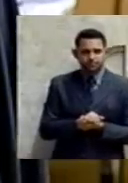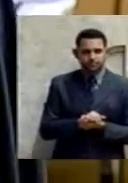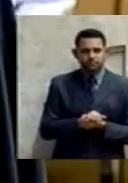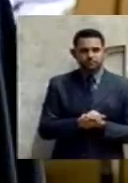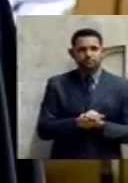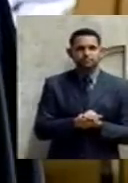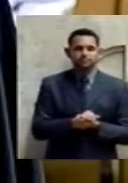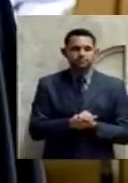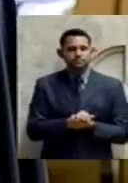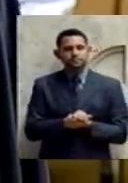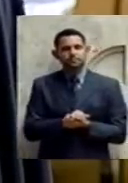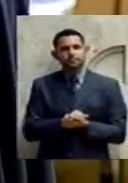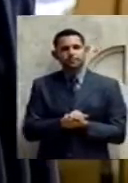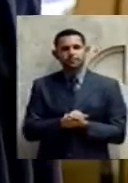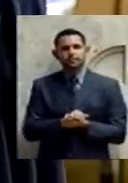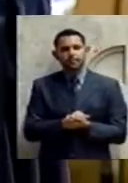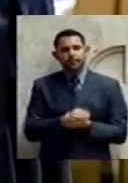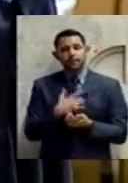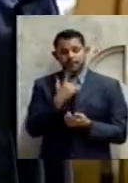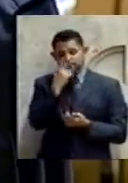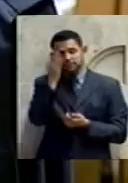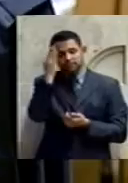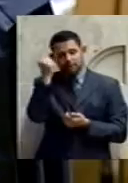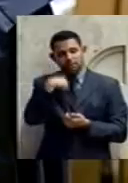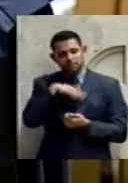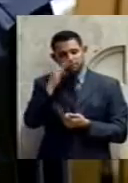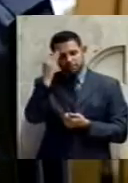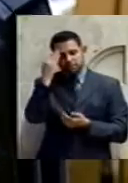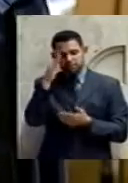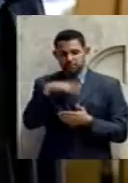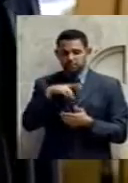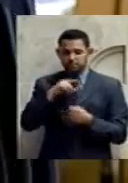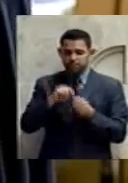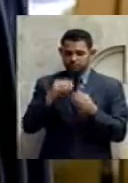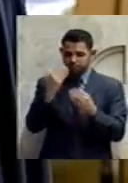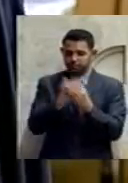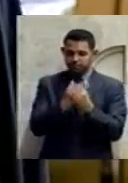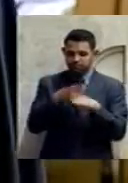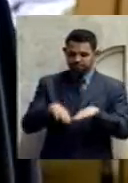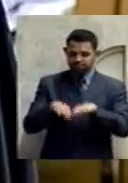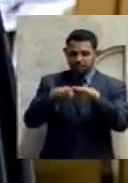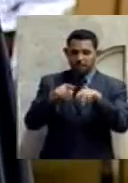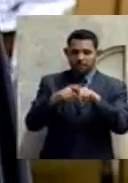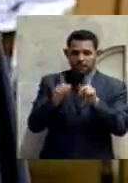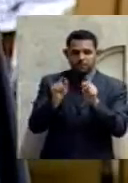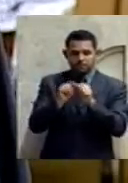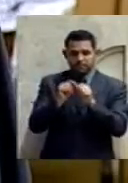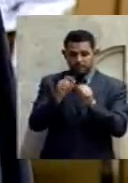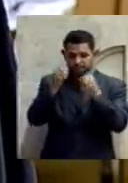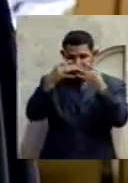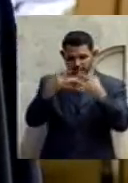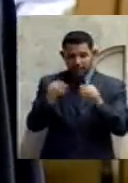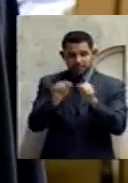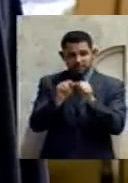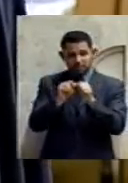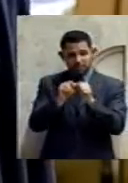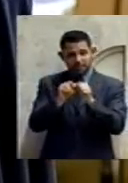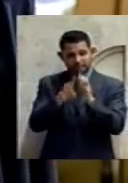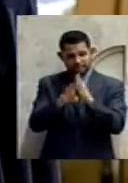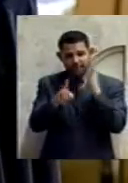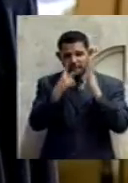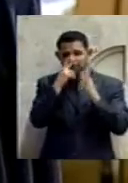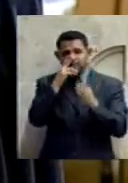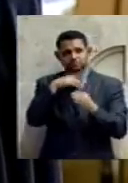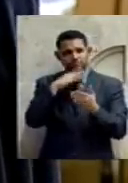de conferir celeridade aos processos. A lamentar, senhoras e senhores, é que nessa fila estão processos que,